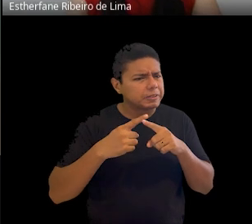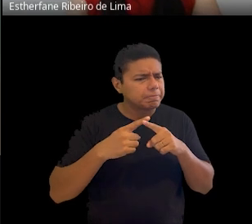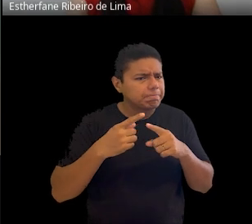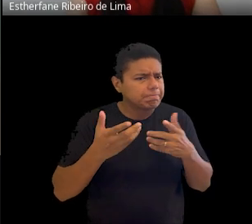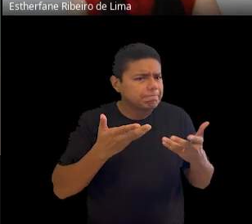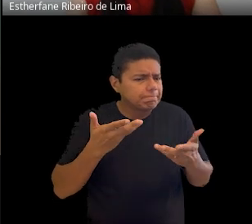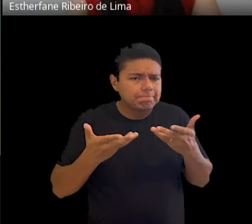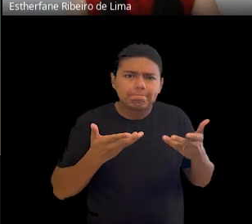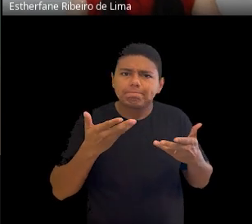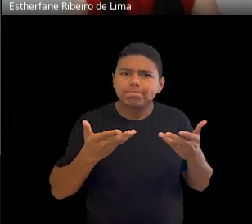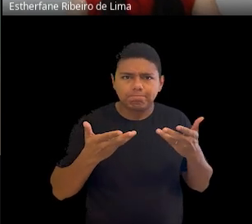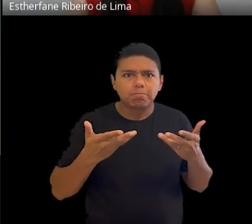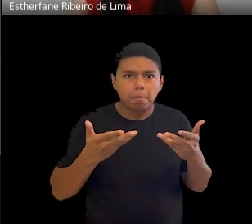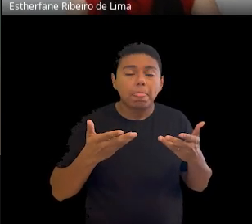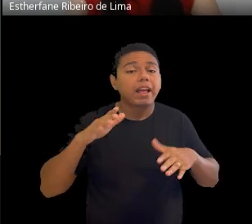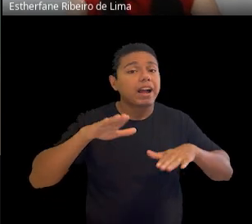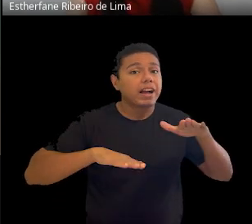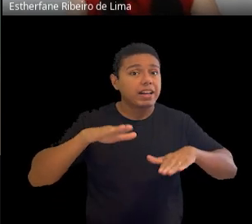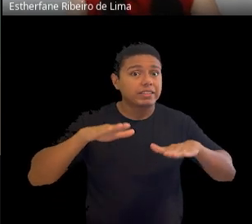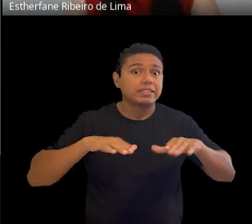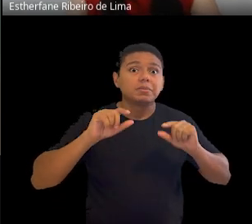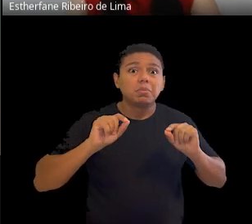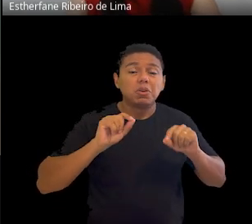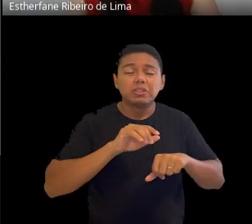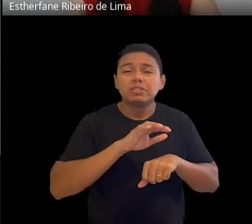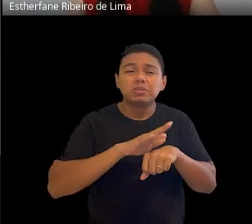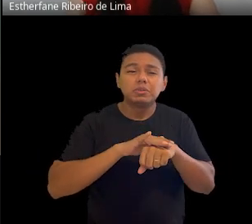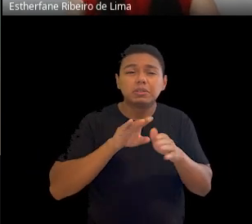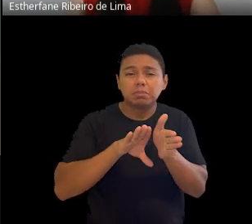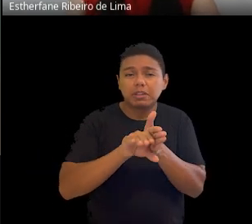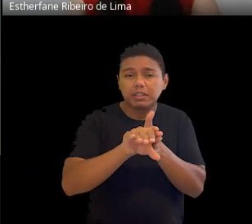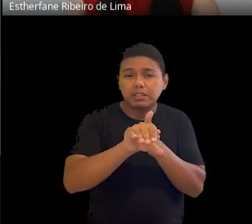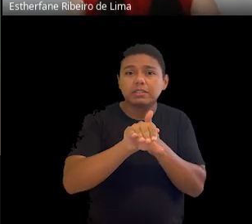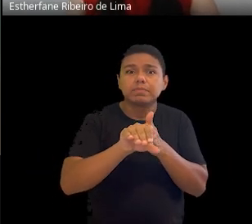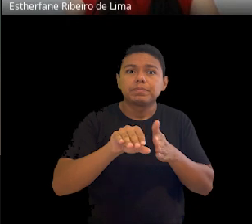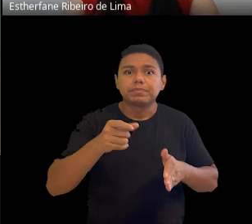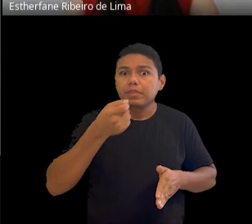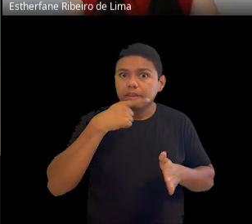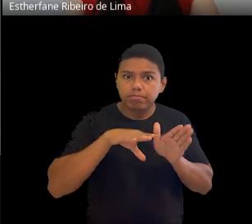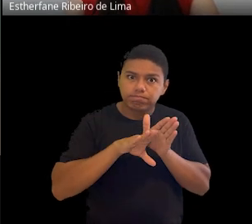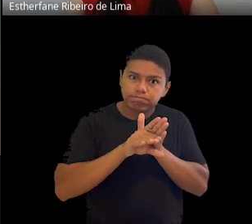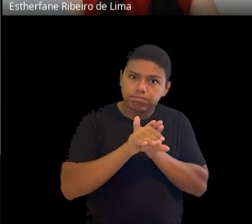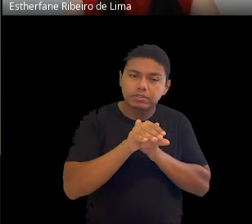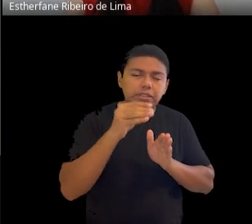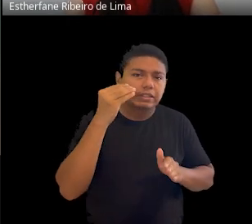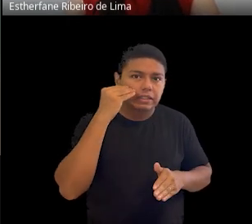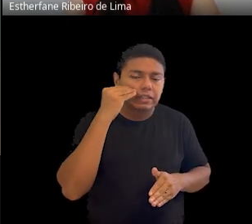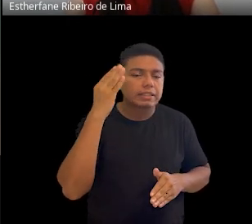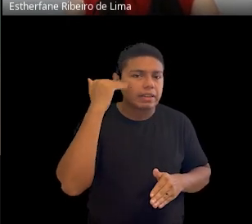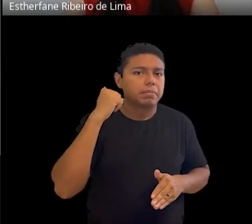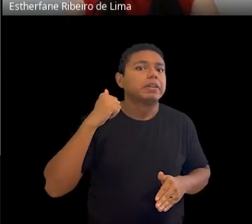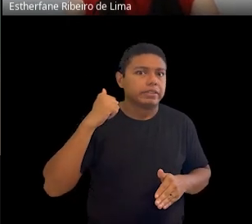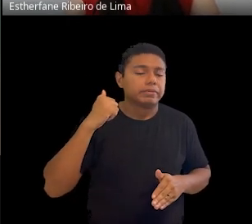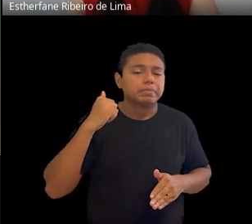Questionar as condições sanitárias, porque pode ser uma parasitose. Então, pedir um parasitológico de fezes para saber se é uma